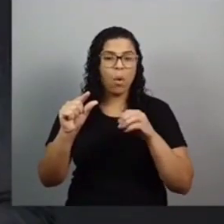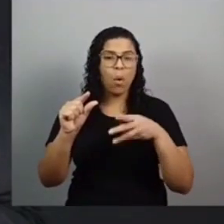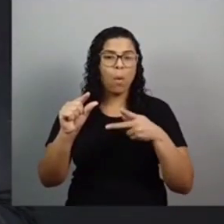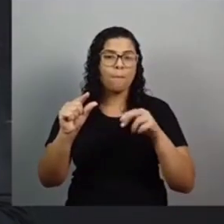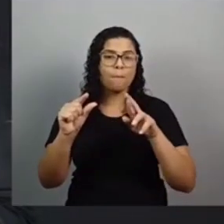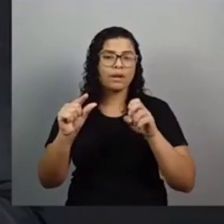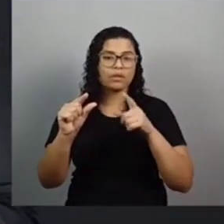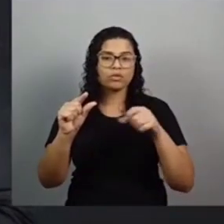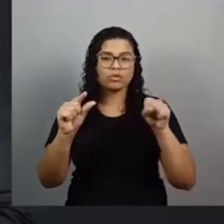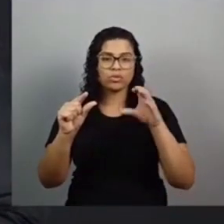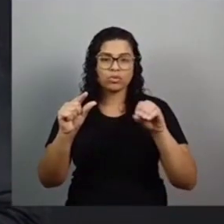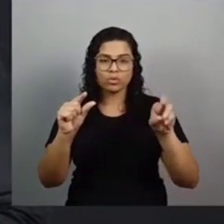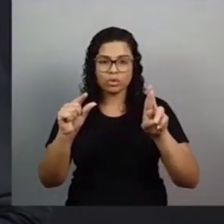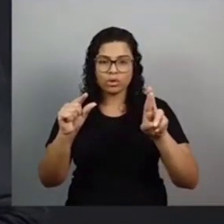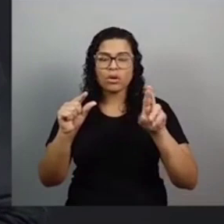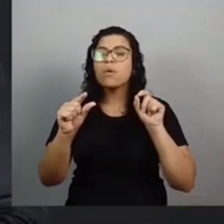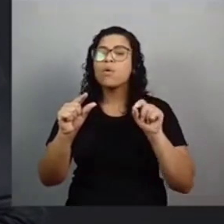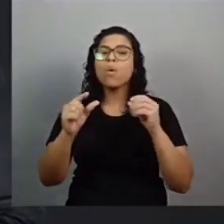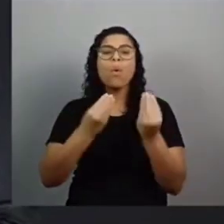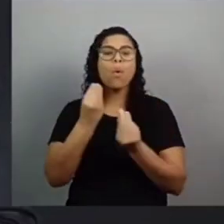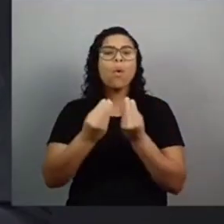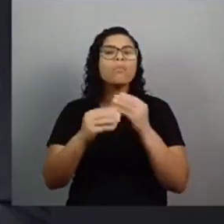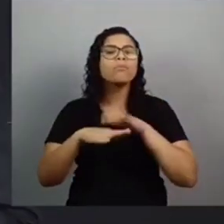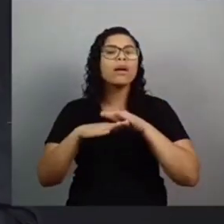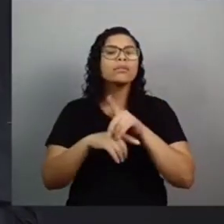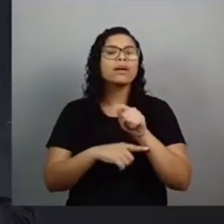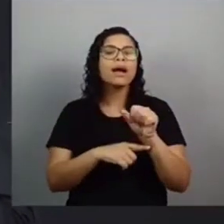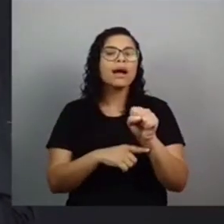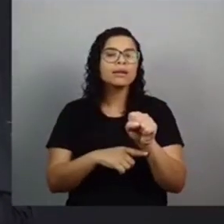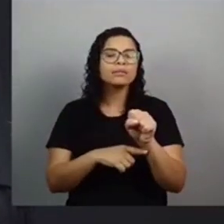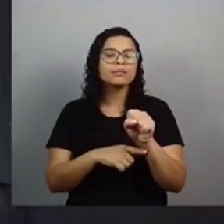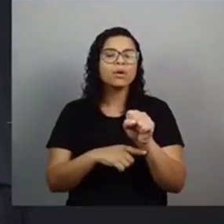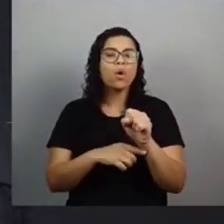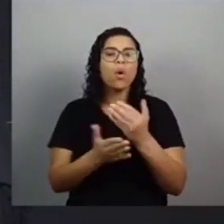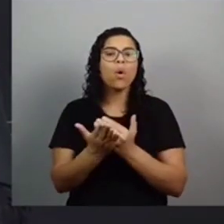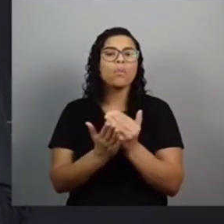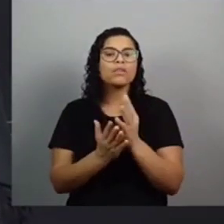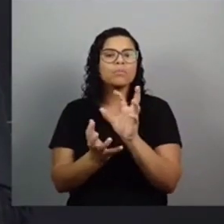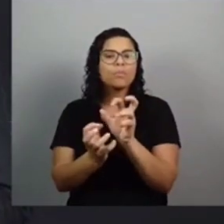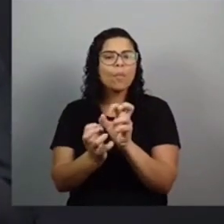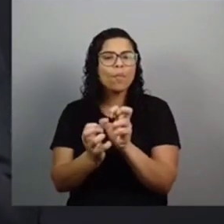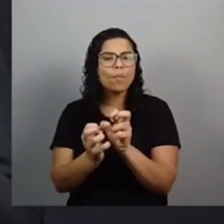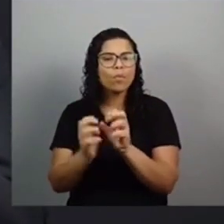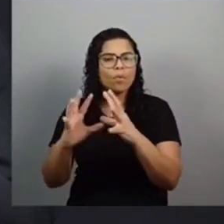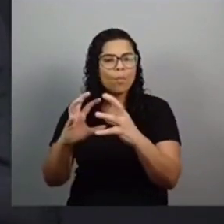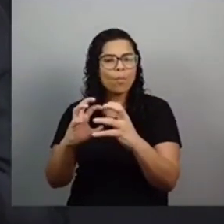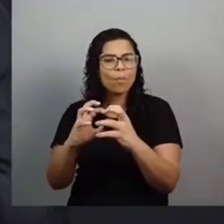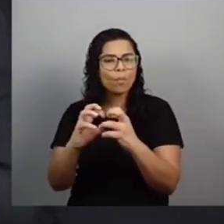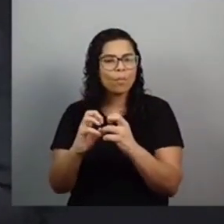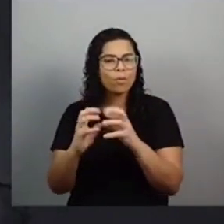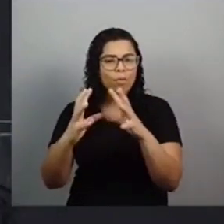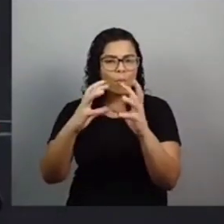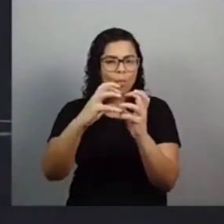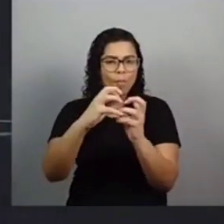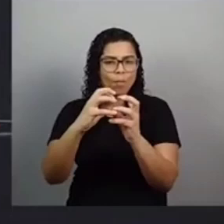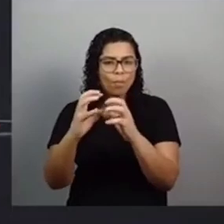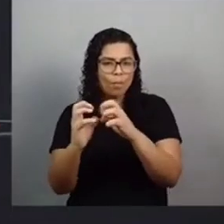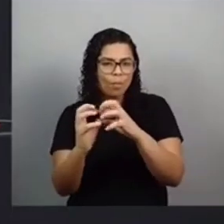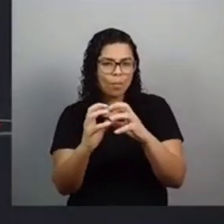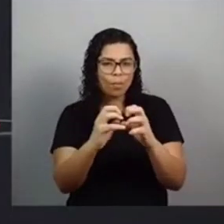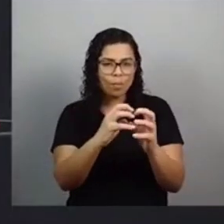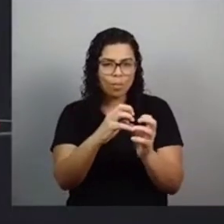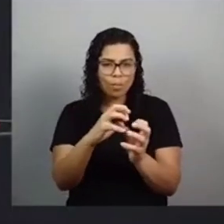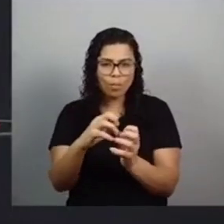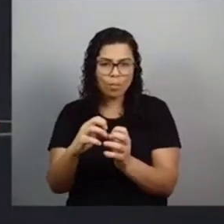compressor, comprimir. Sabe o que ele faz com esse gás? Ele começa a comprimir esse gás, comprimir esse gás. Esse gás comprimido começando a